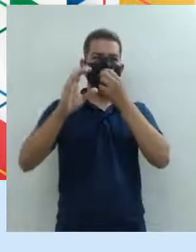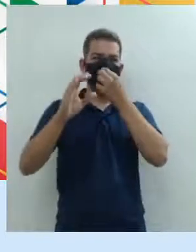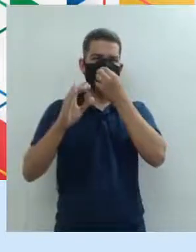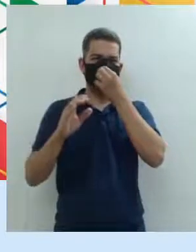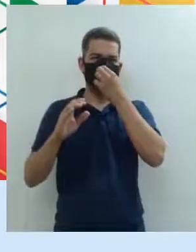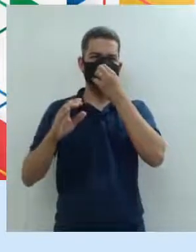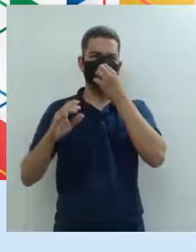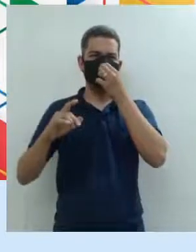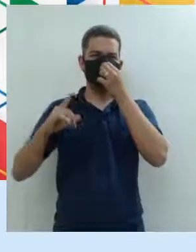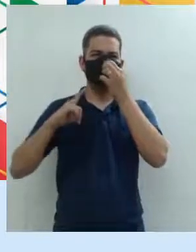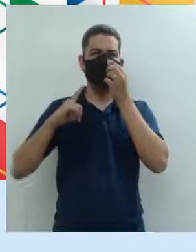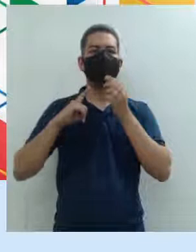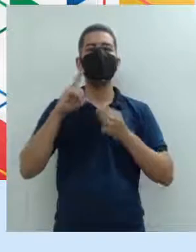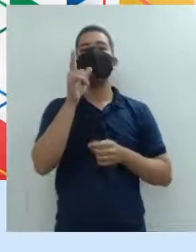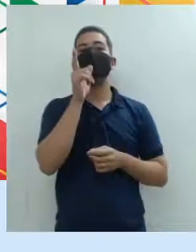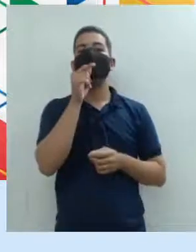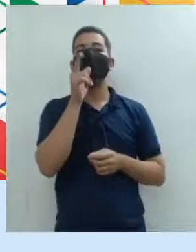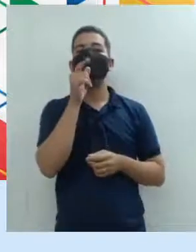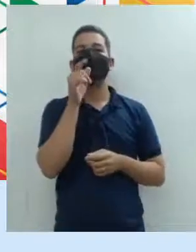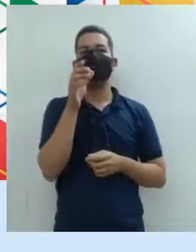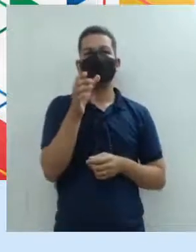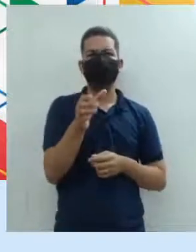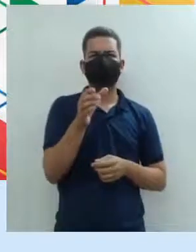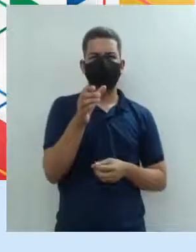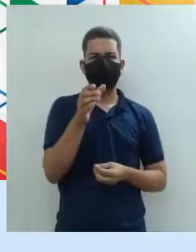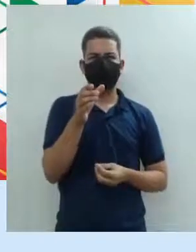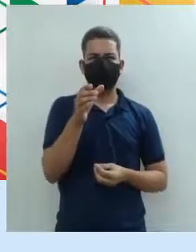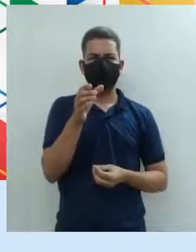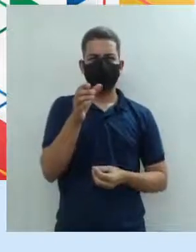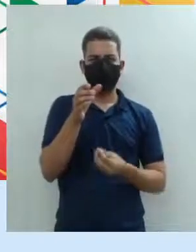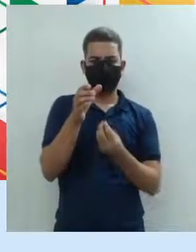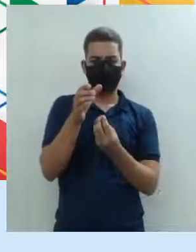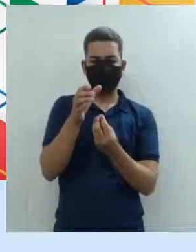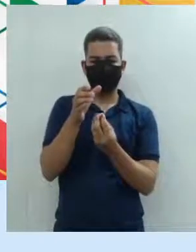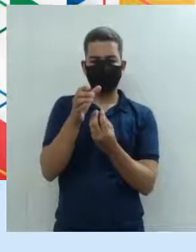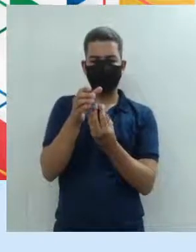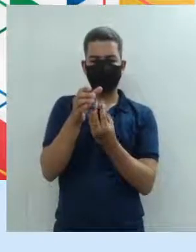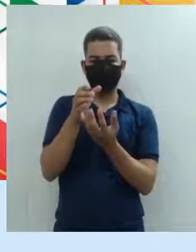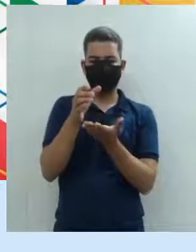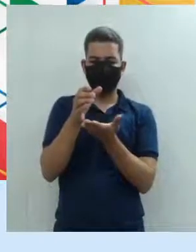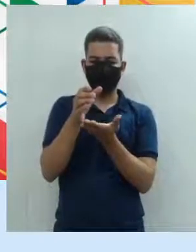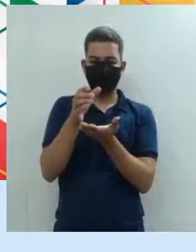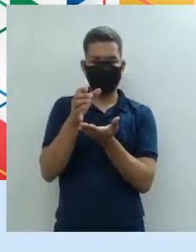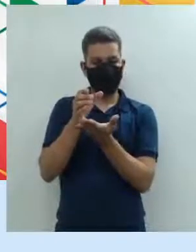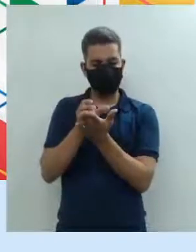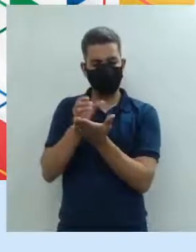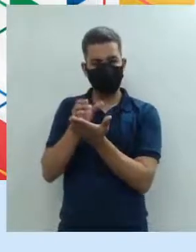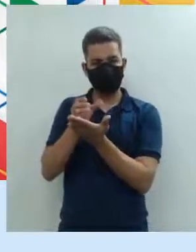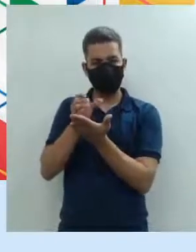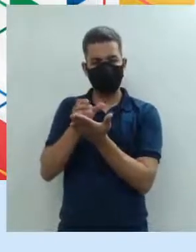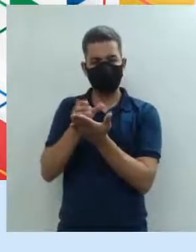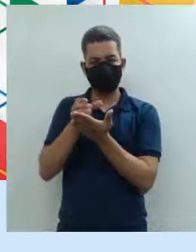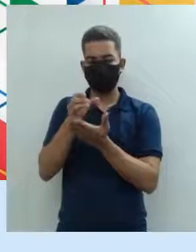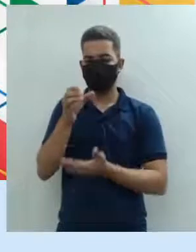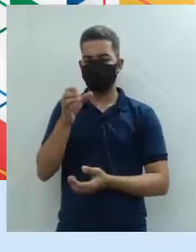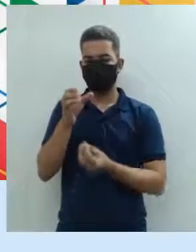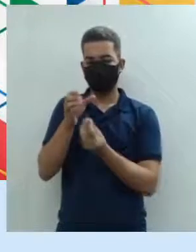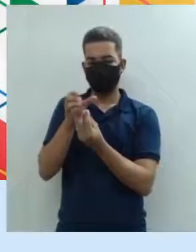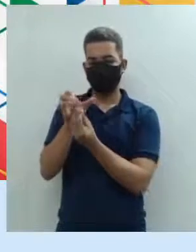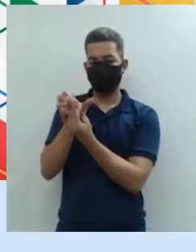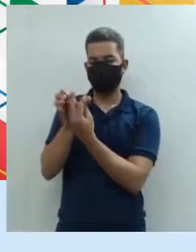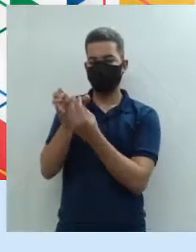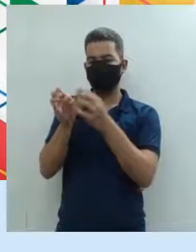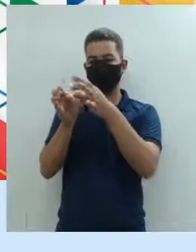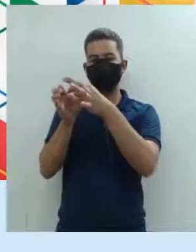fundo de um copo de água para o cubo de gelo que nele flutua. Então, eu tenho um fundo ali do copo de água e tem o